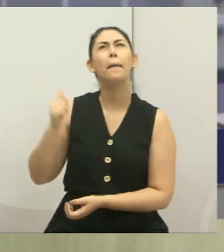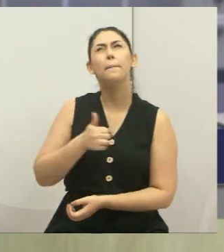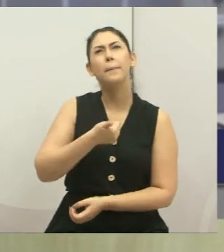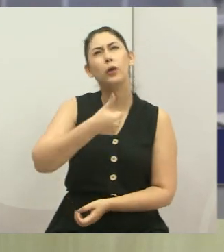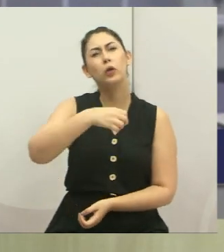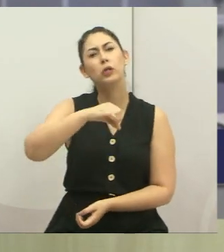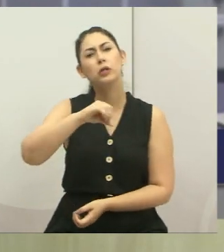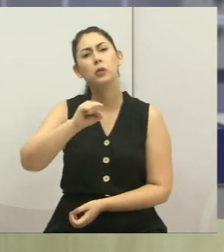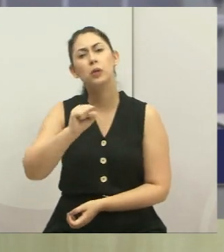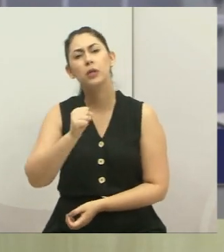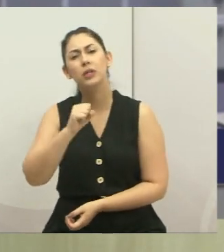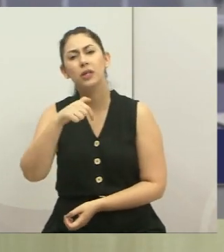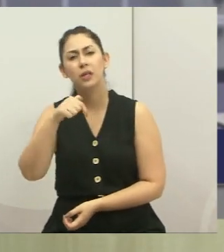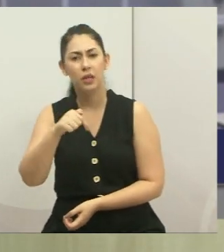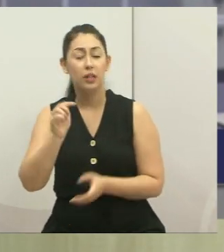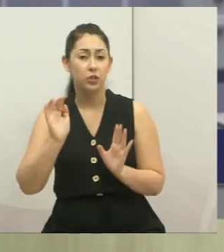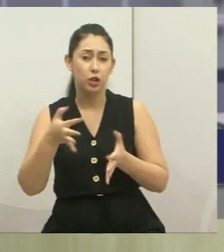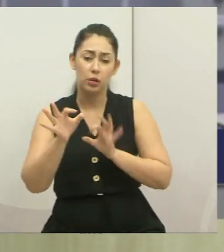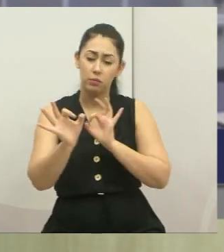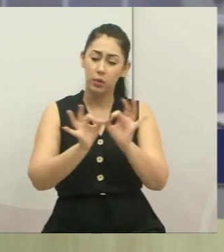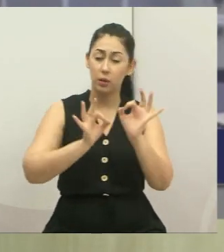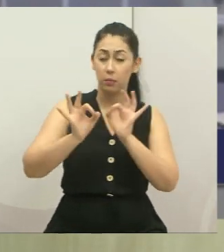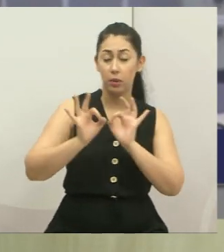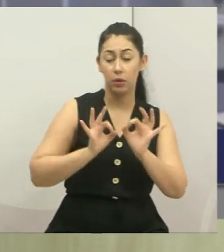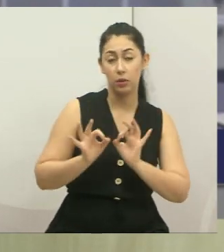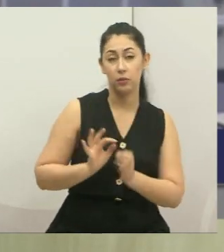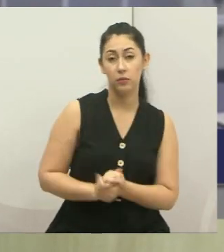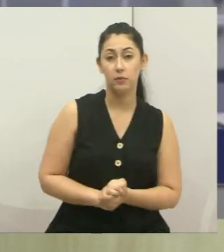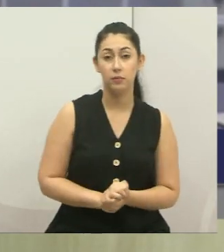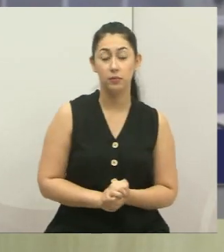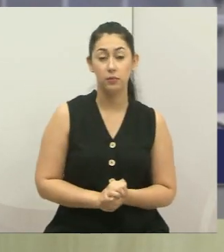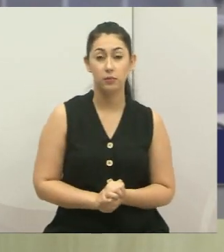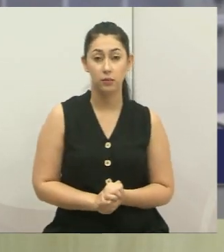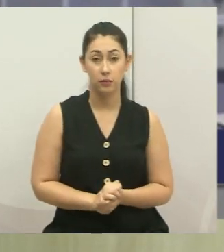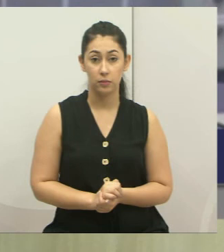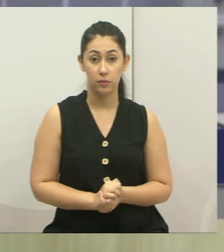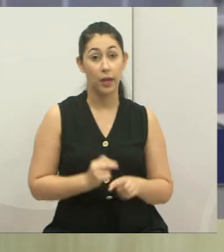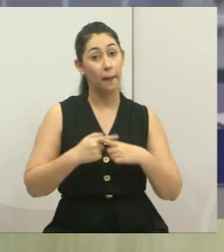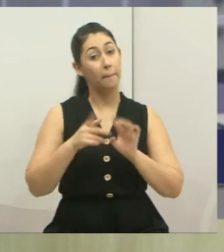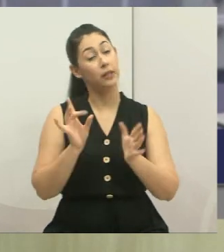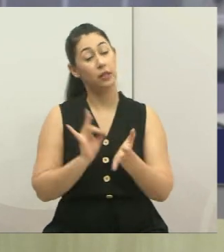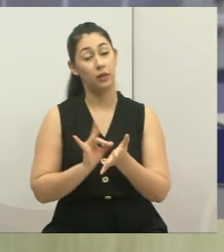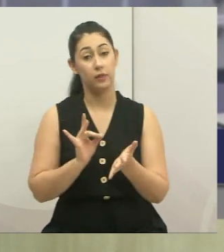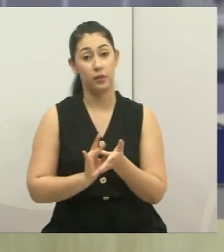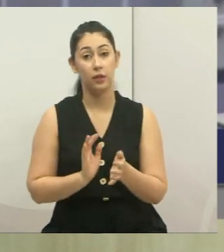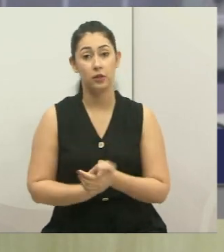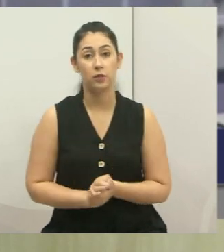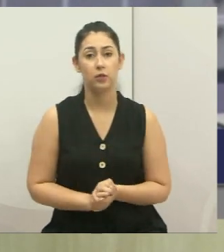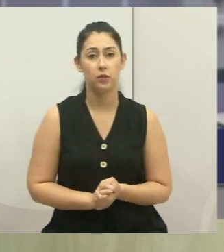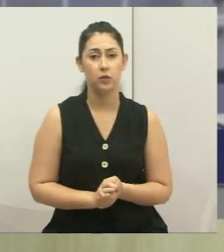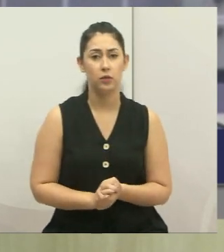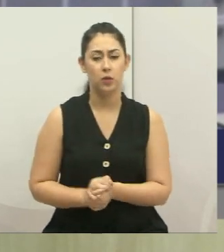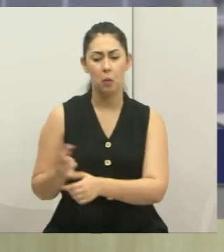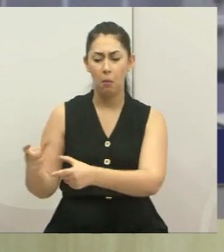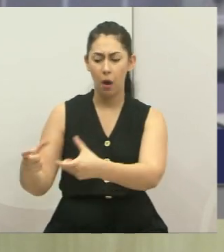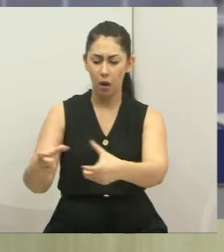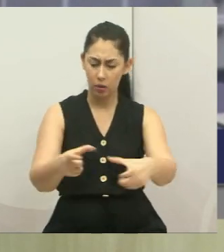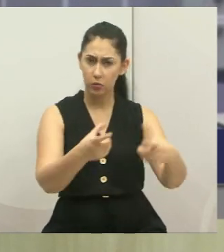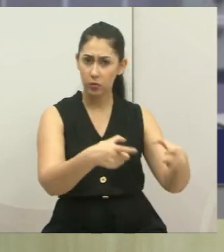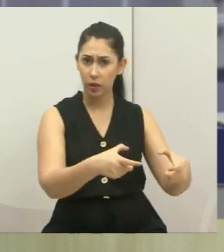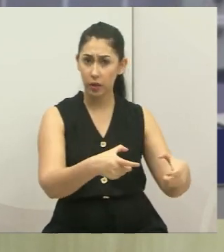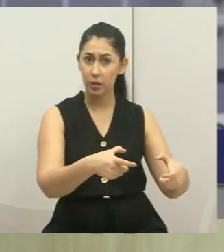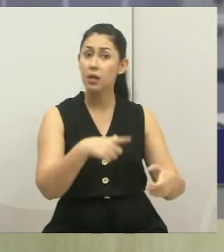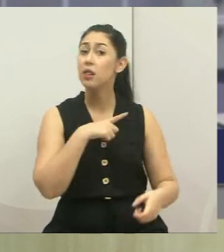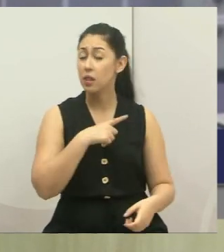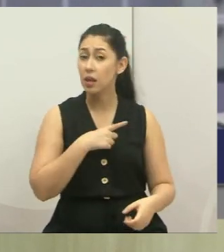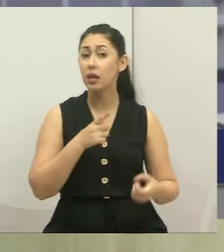1987, elaborado, né, para o município. E, na verdade, todos os sistemas de abastecimento da cidade, eles